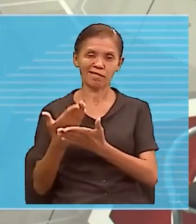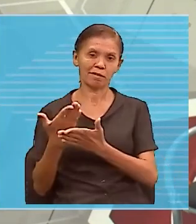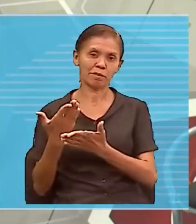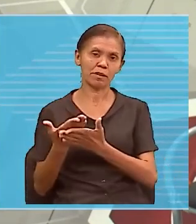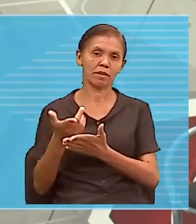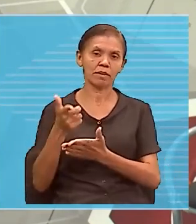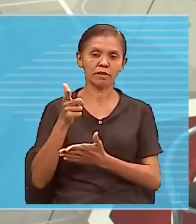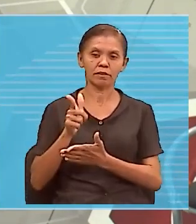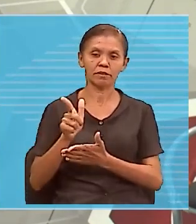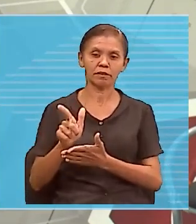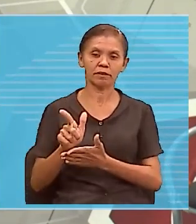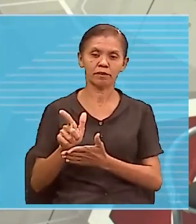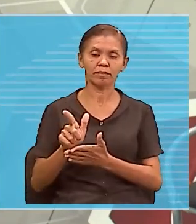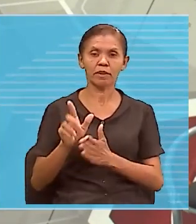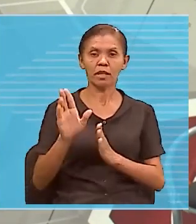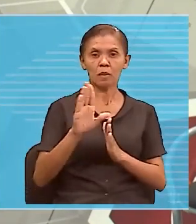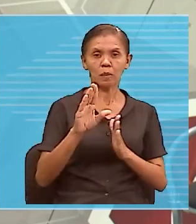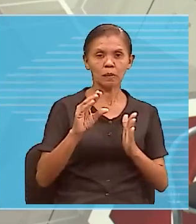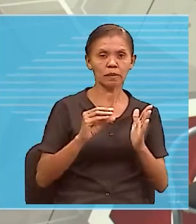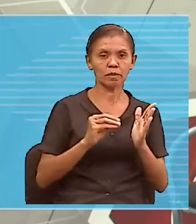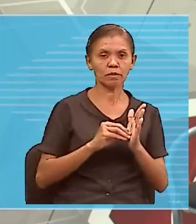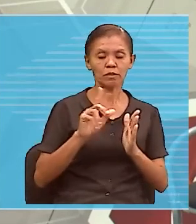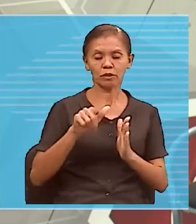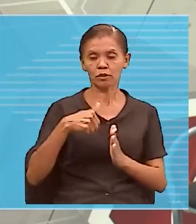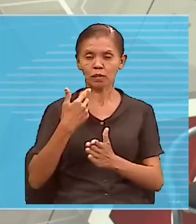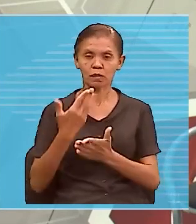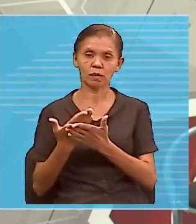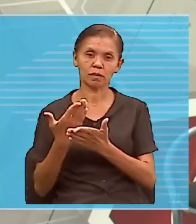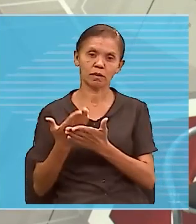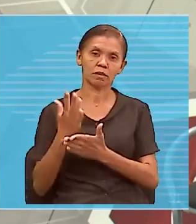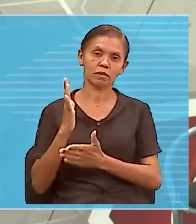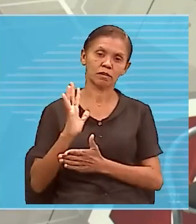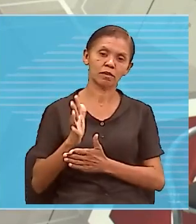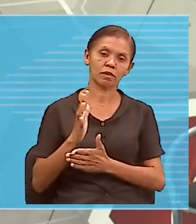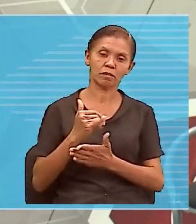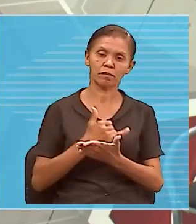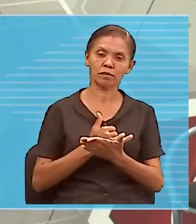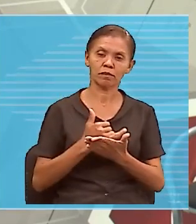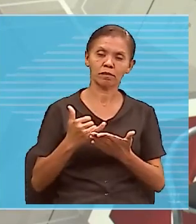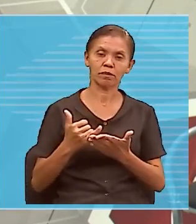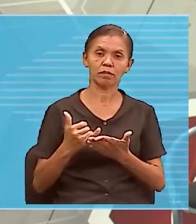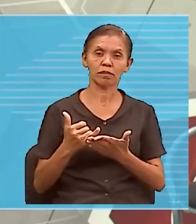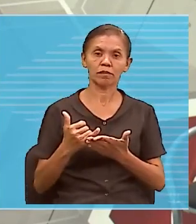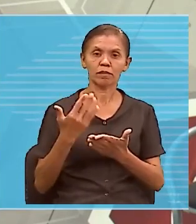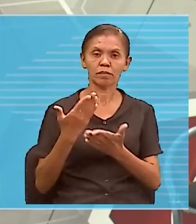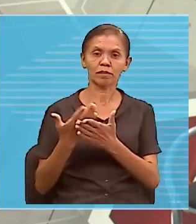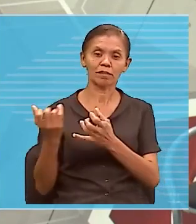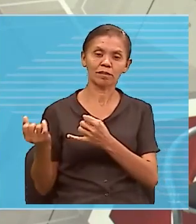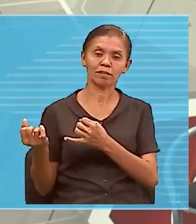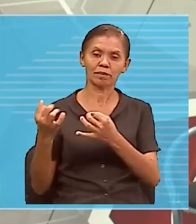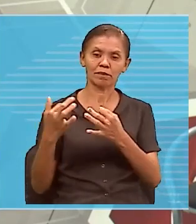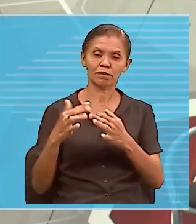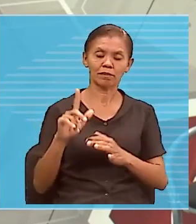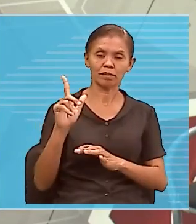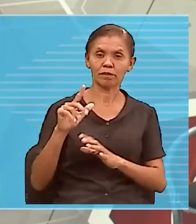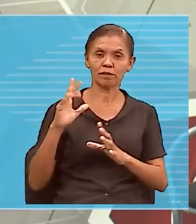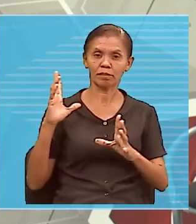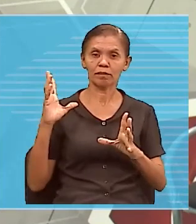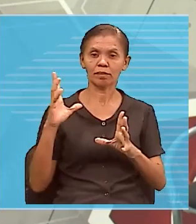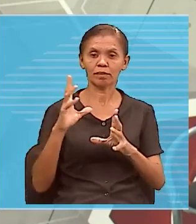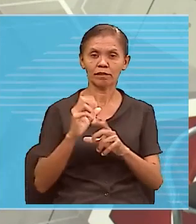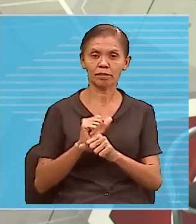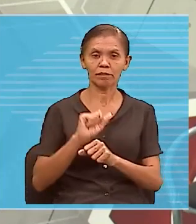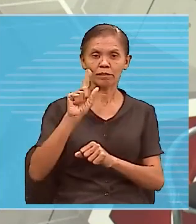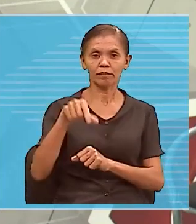aqui foi material que a gente já tinha visto como eu falei para vocês no começo da aula se tratava de uma se trata de uma revisão a